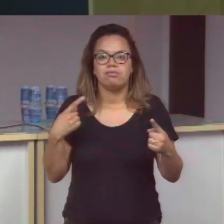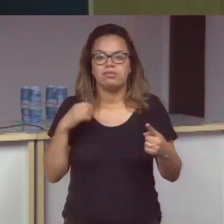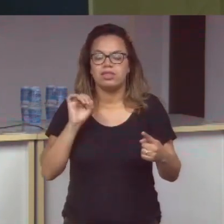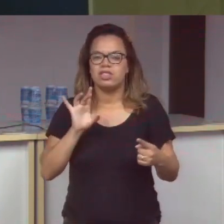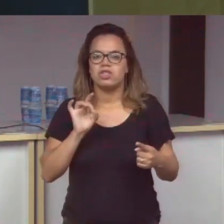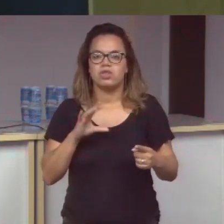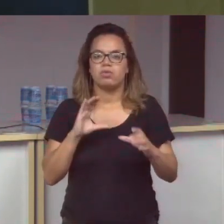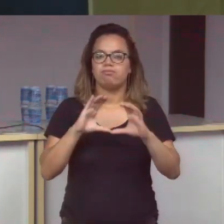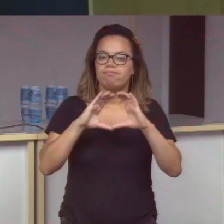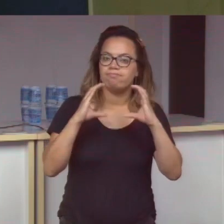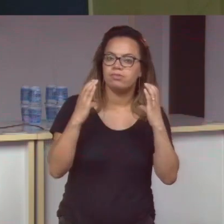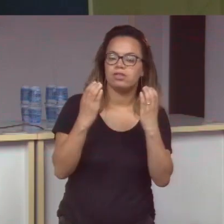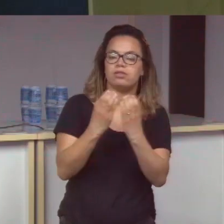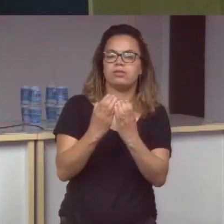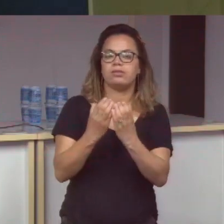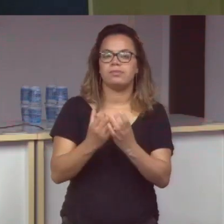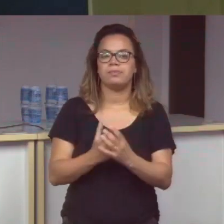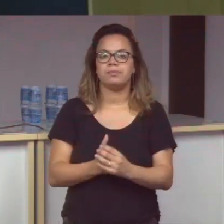uma comissão